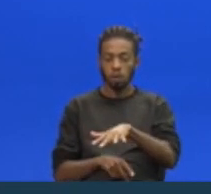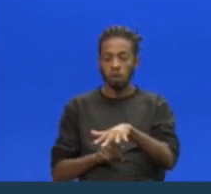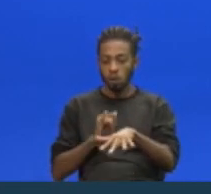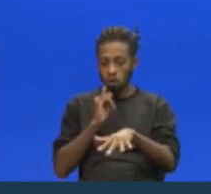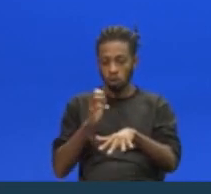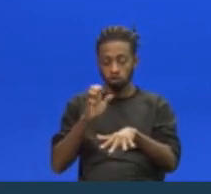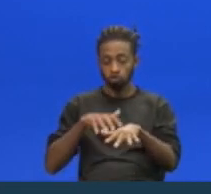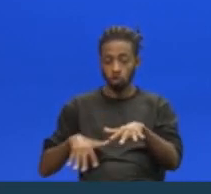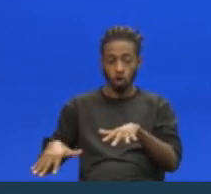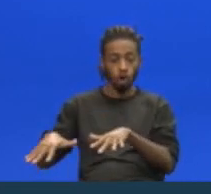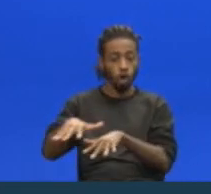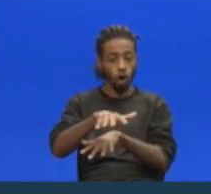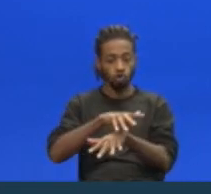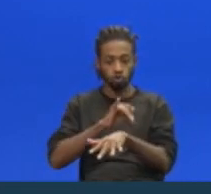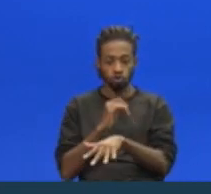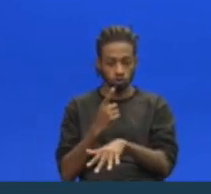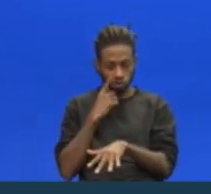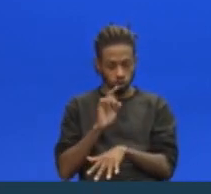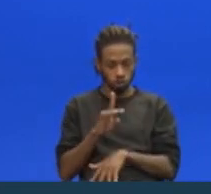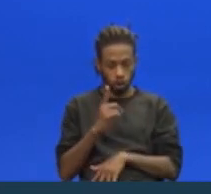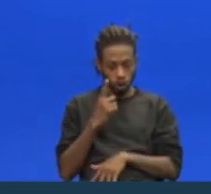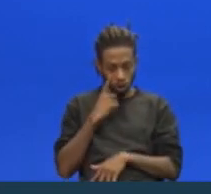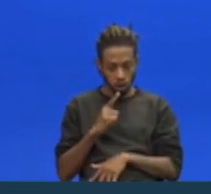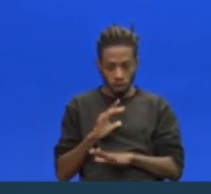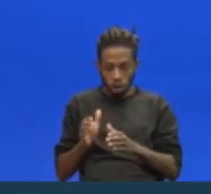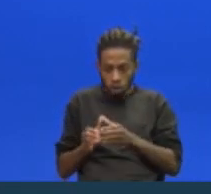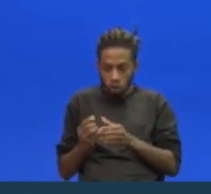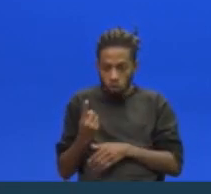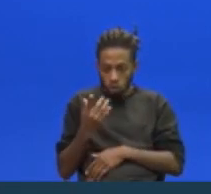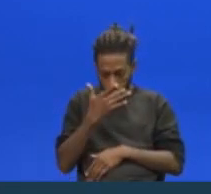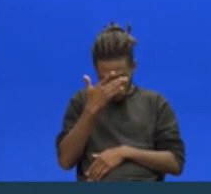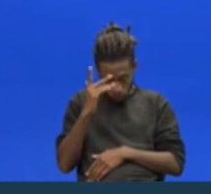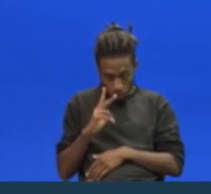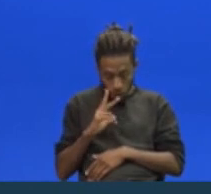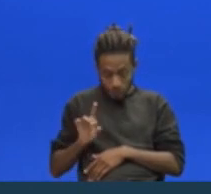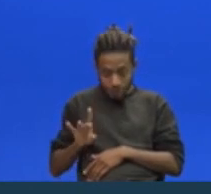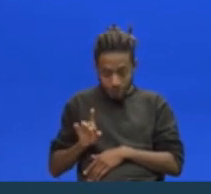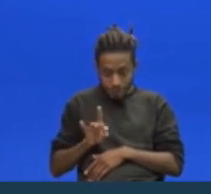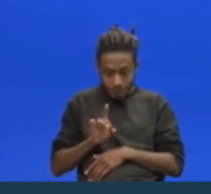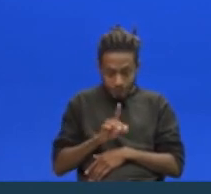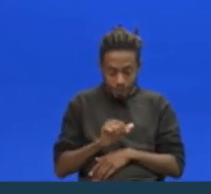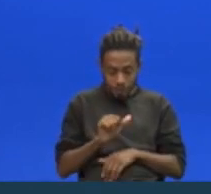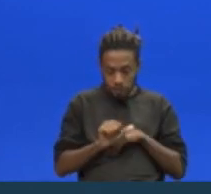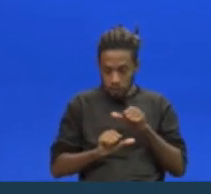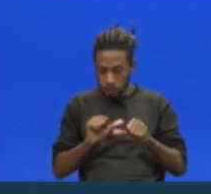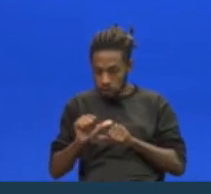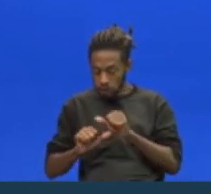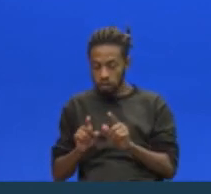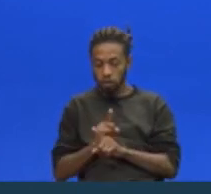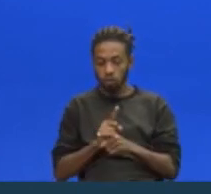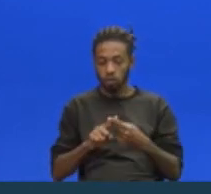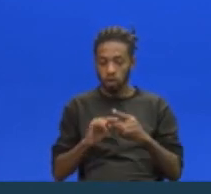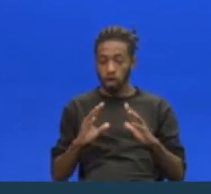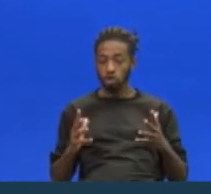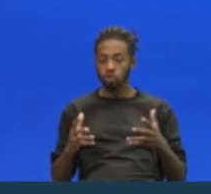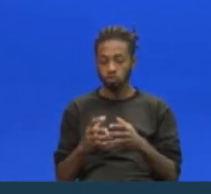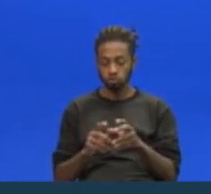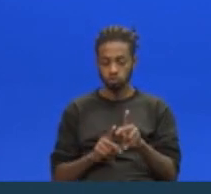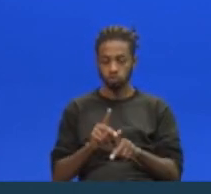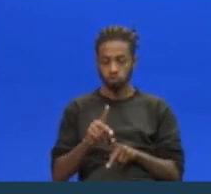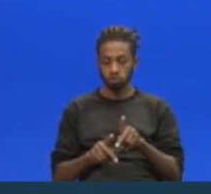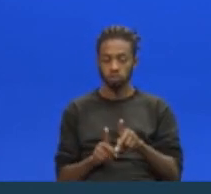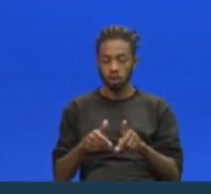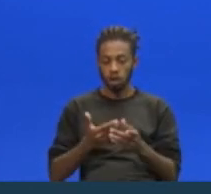um todo. Eles não avaliam as alterações indivíduo a indivíduo, mas tomam a população como base.